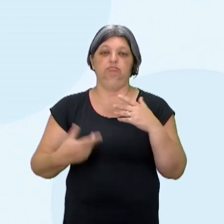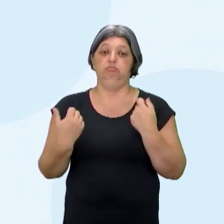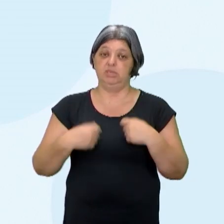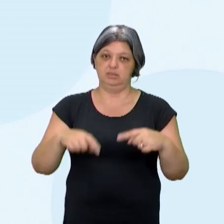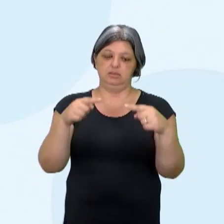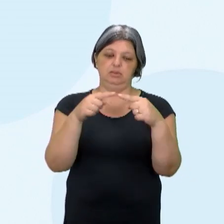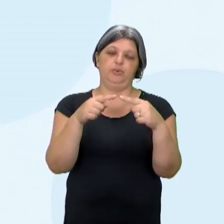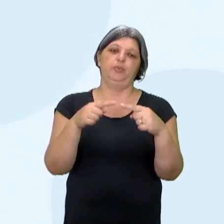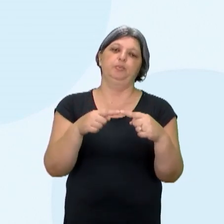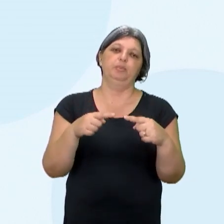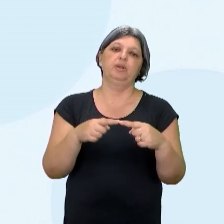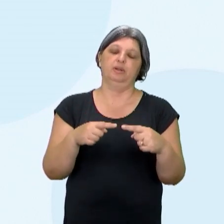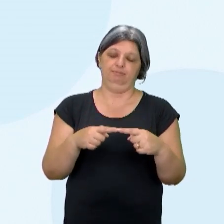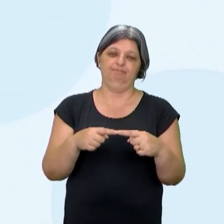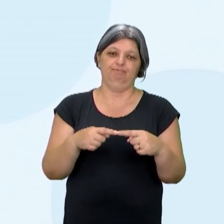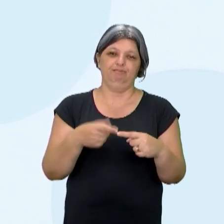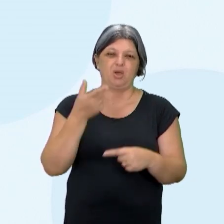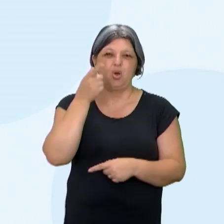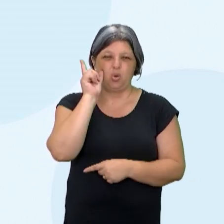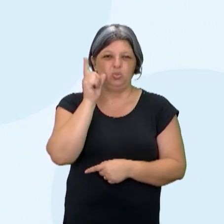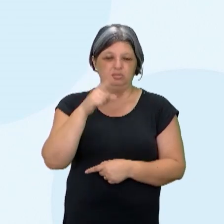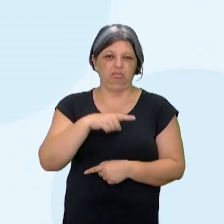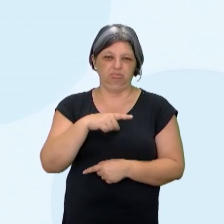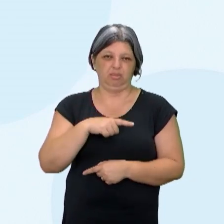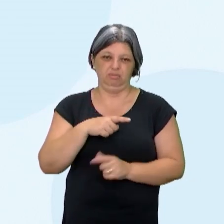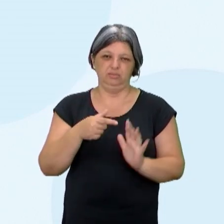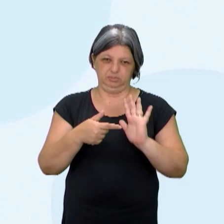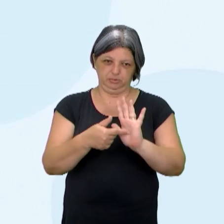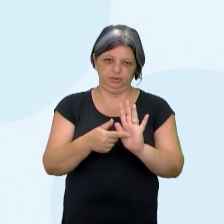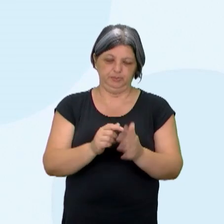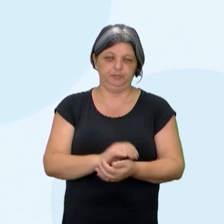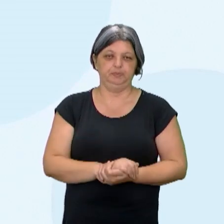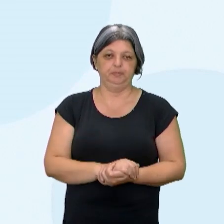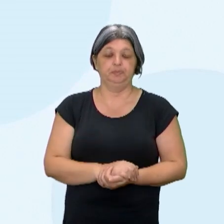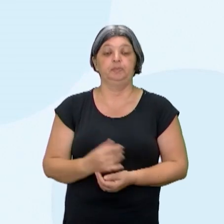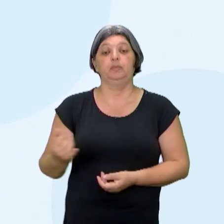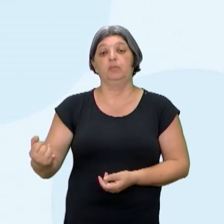duas premissas que a gente viu ontem, tá? É muito importante